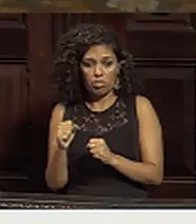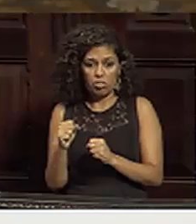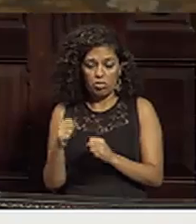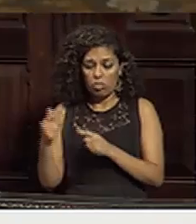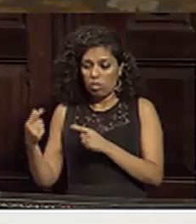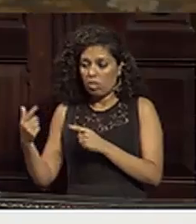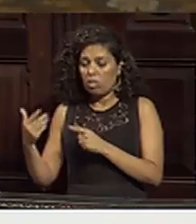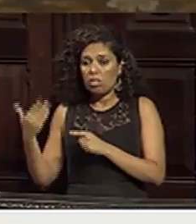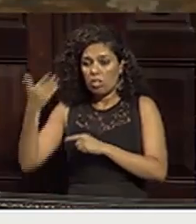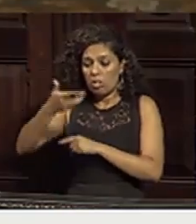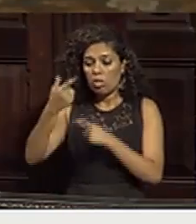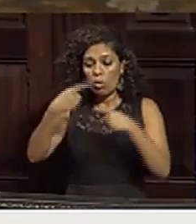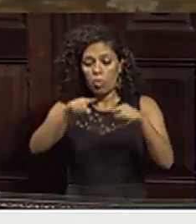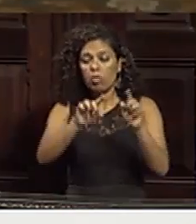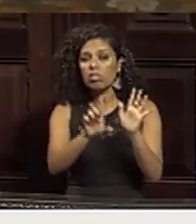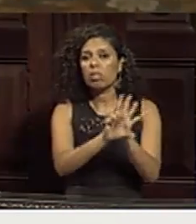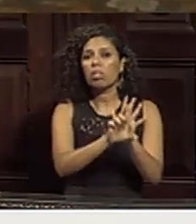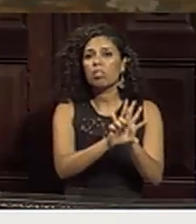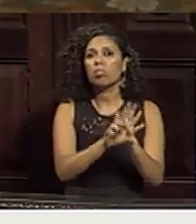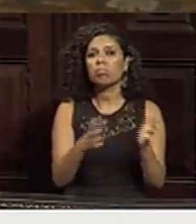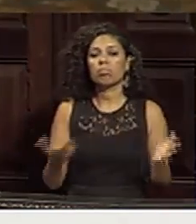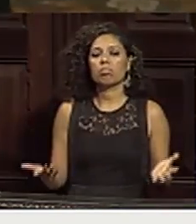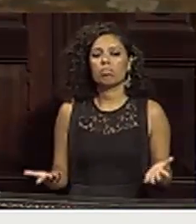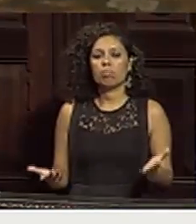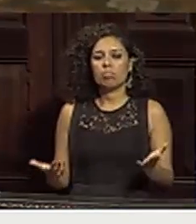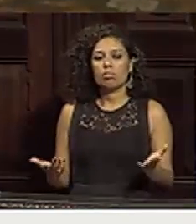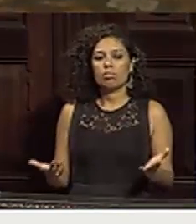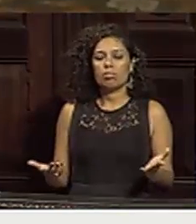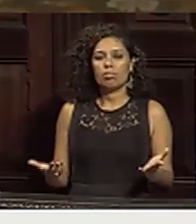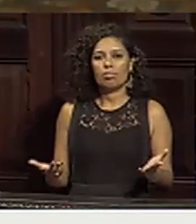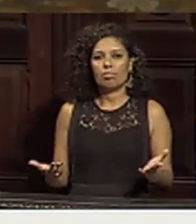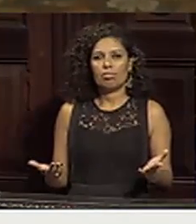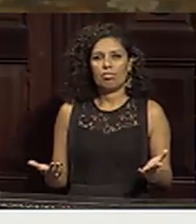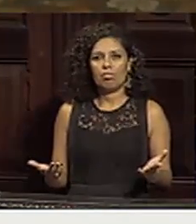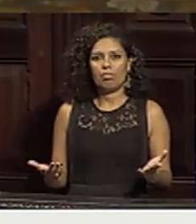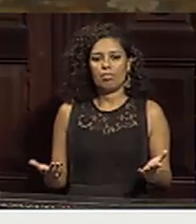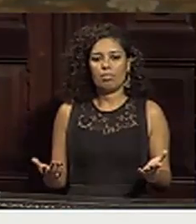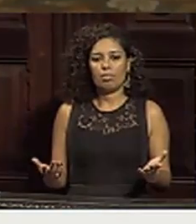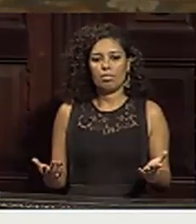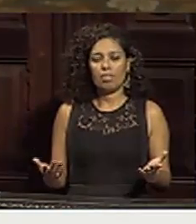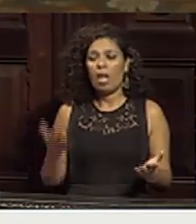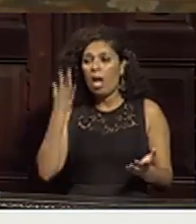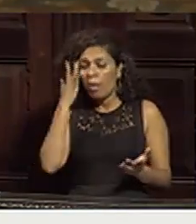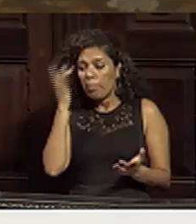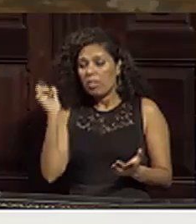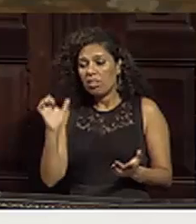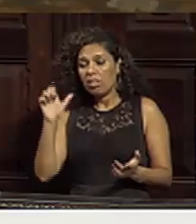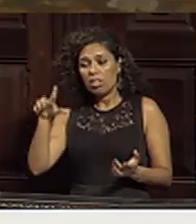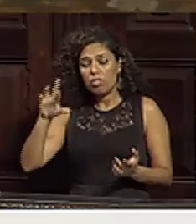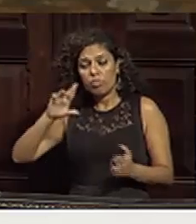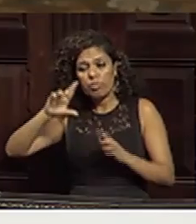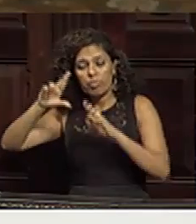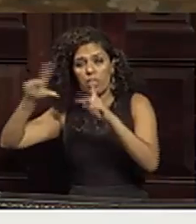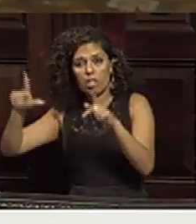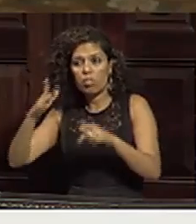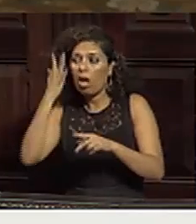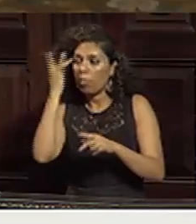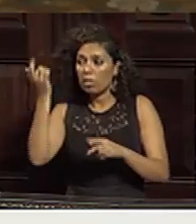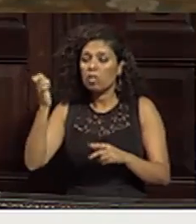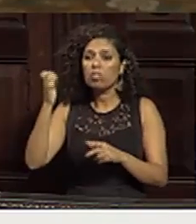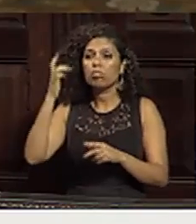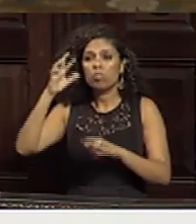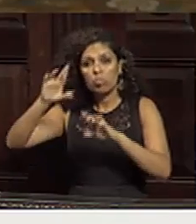seria obrigado a admitir que hoje são outras as circunstâncias, amanhã outras as circunstâncias, e aí